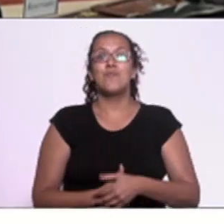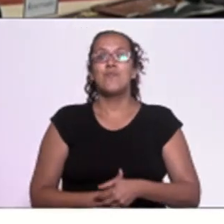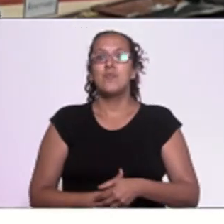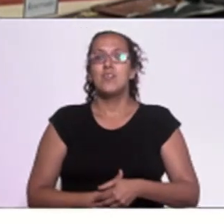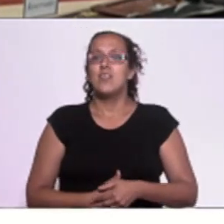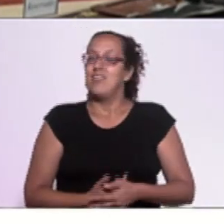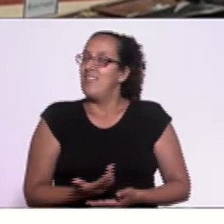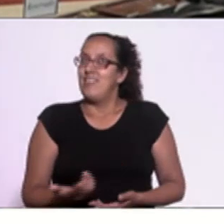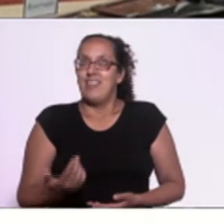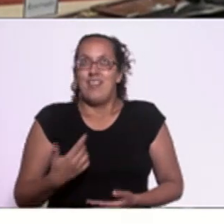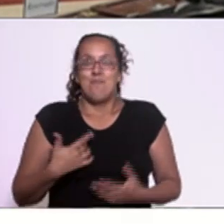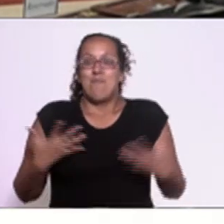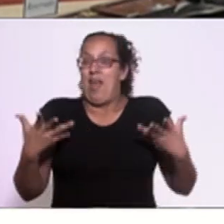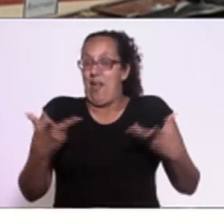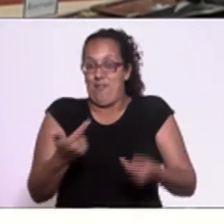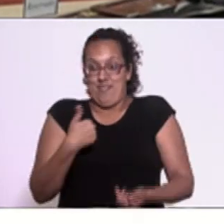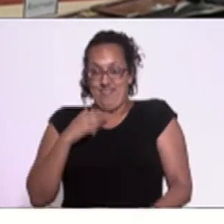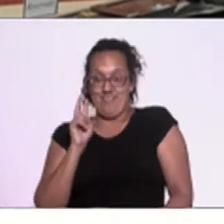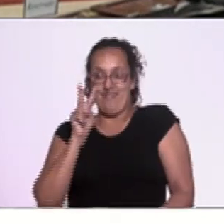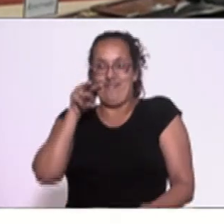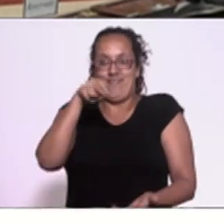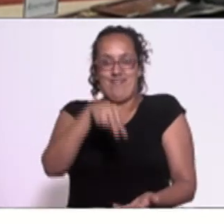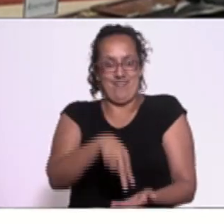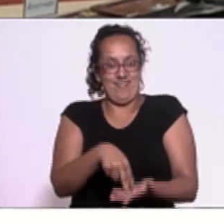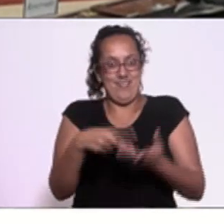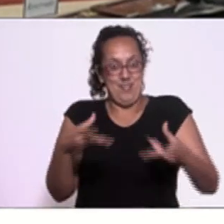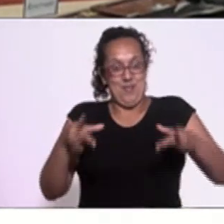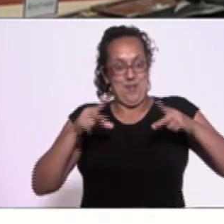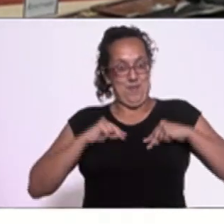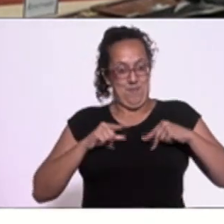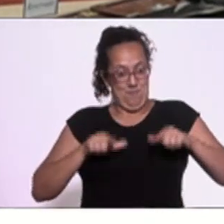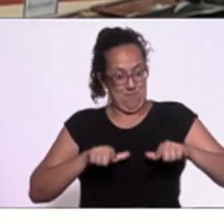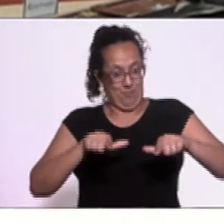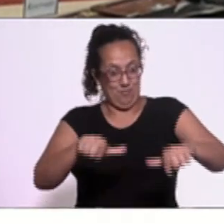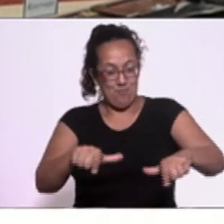IPHAN é uma honra poder participar dessa solenidade.